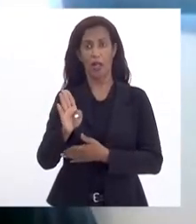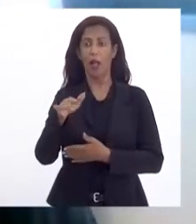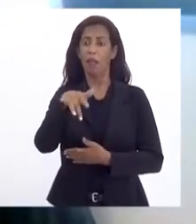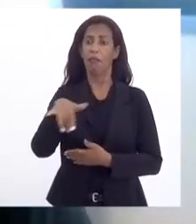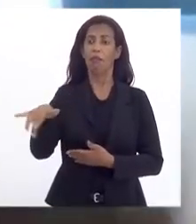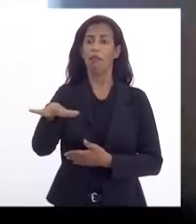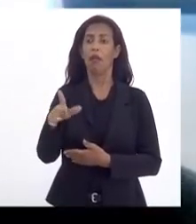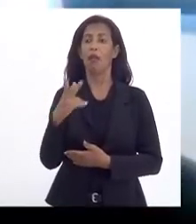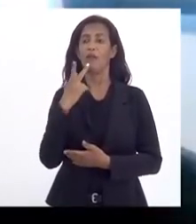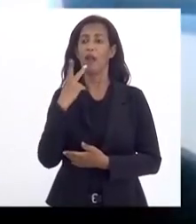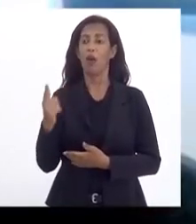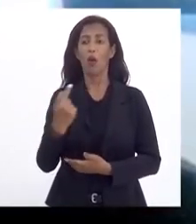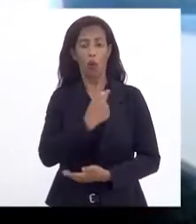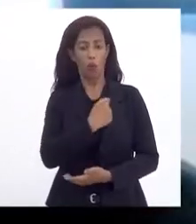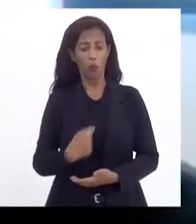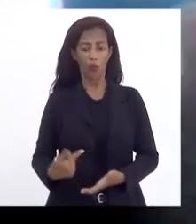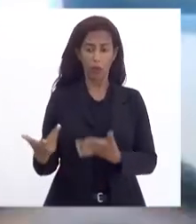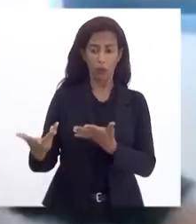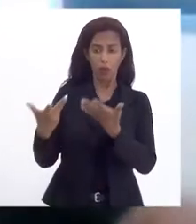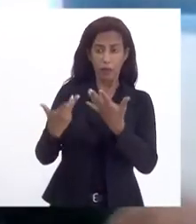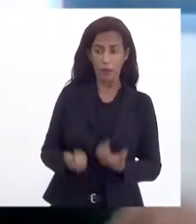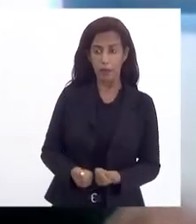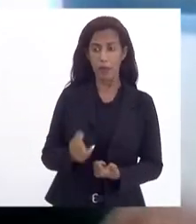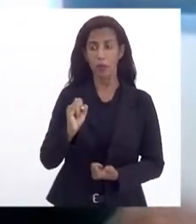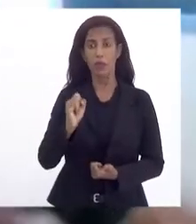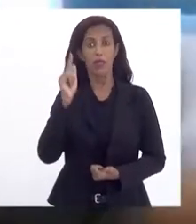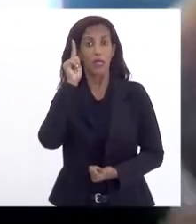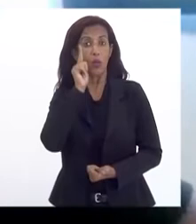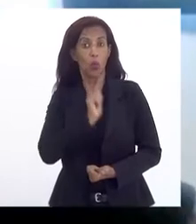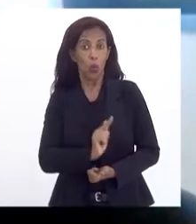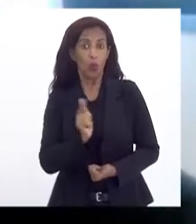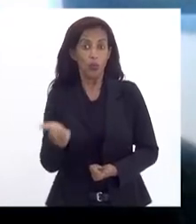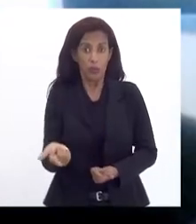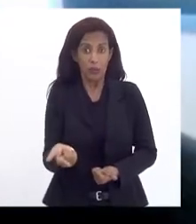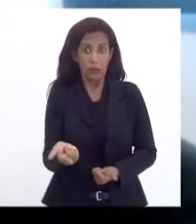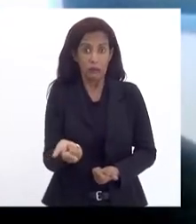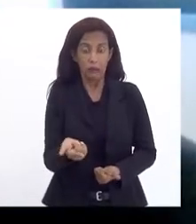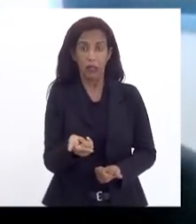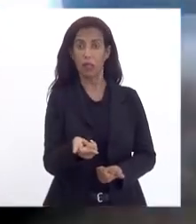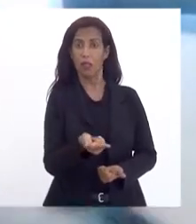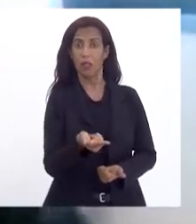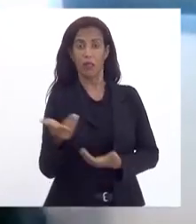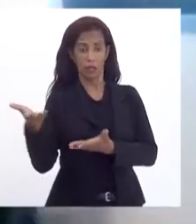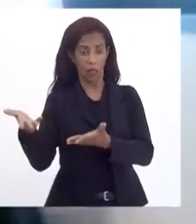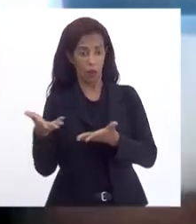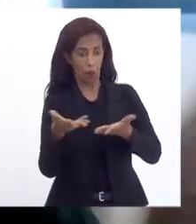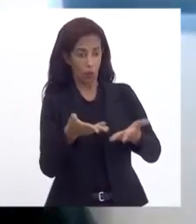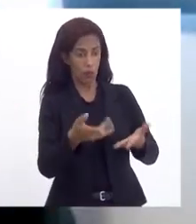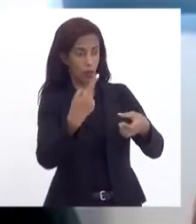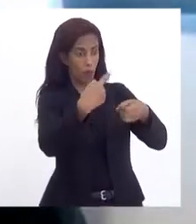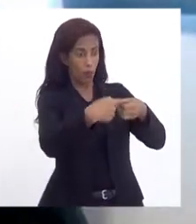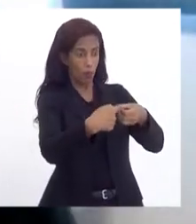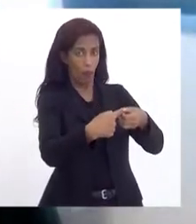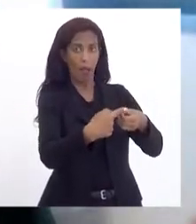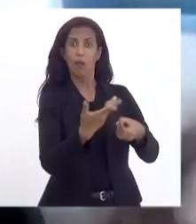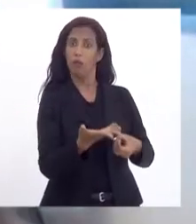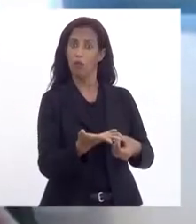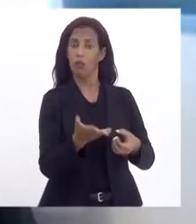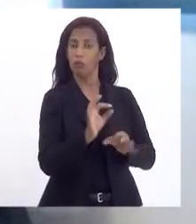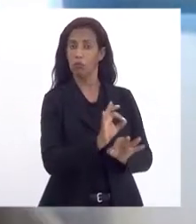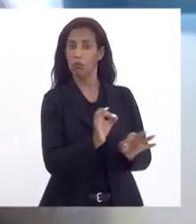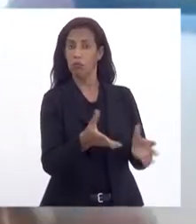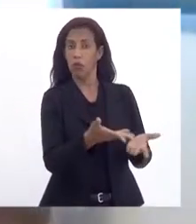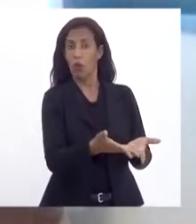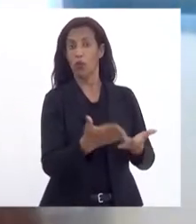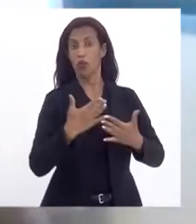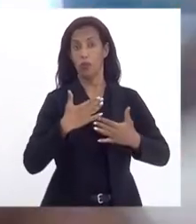uma indicação, o governador concordou. Se ele conseguir ainda por cima que o governador leve para esse bairro, ele vai faturar. E cá para